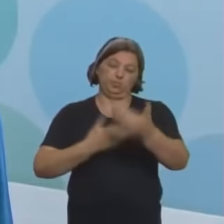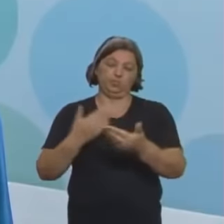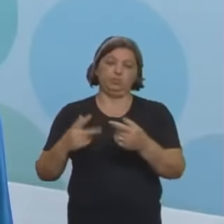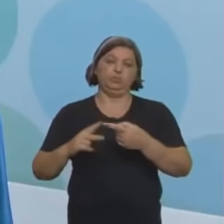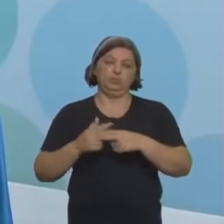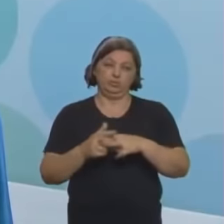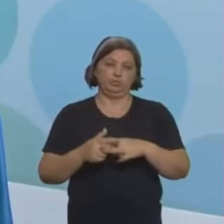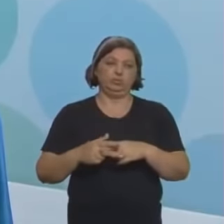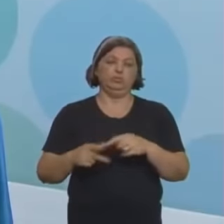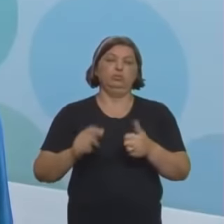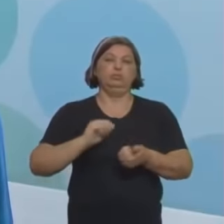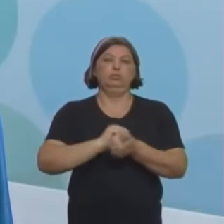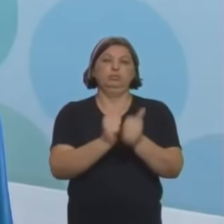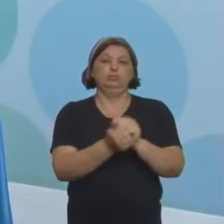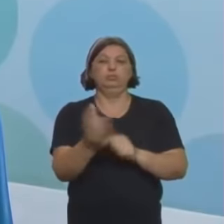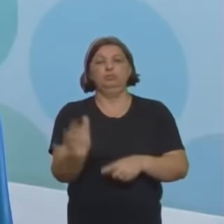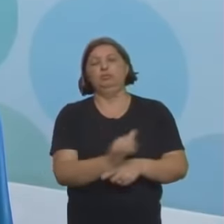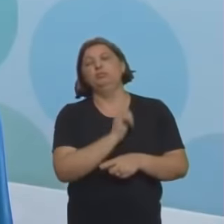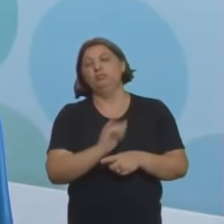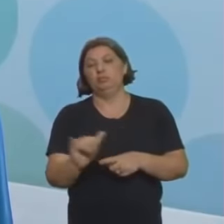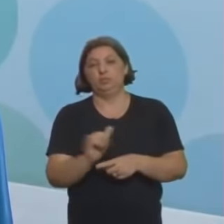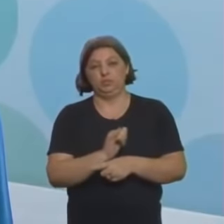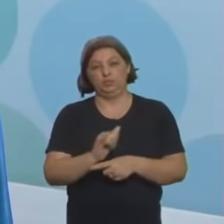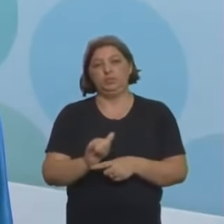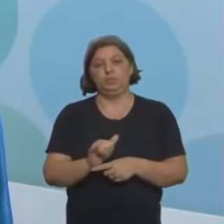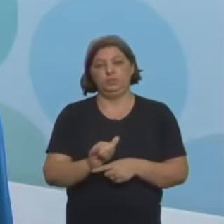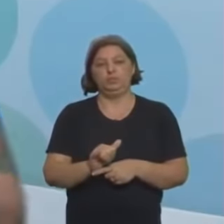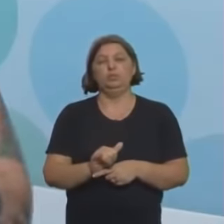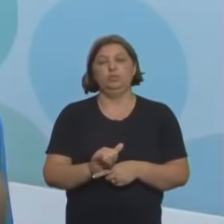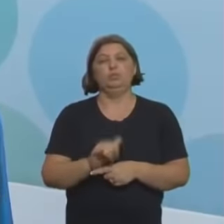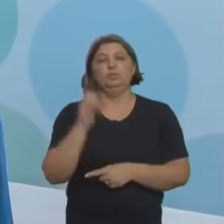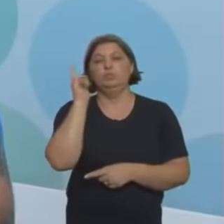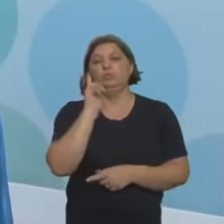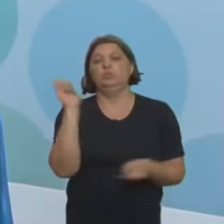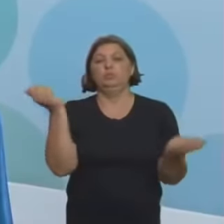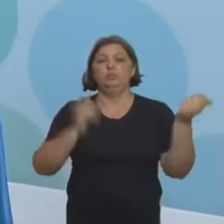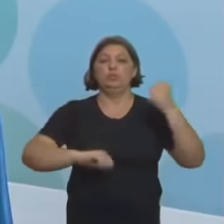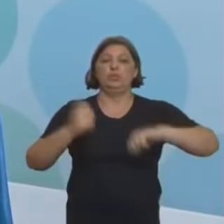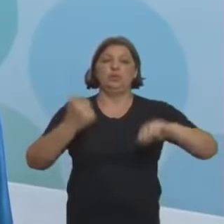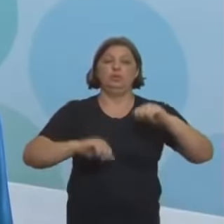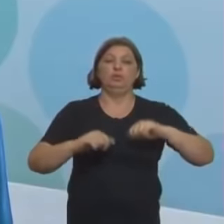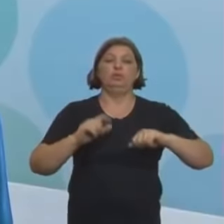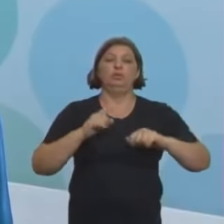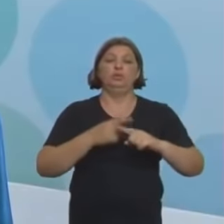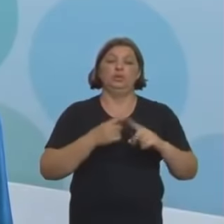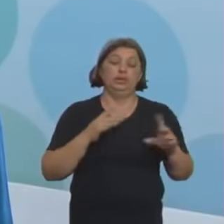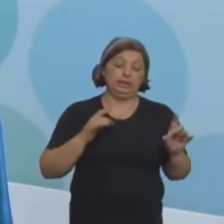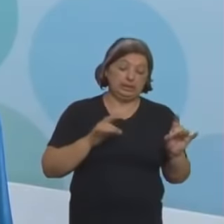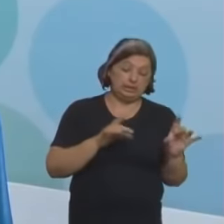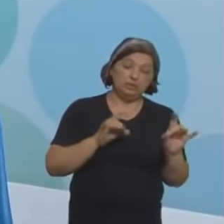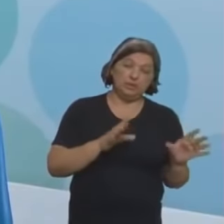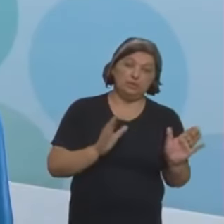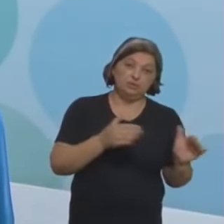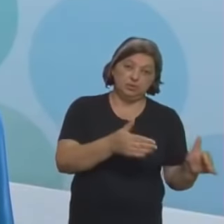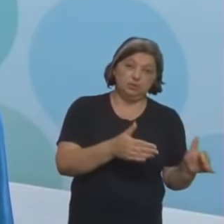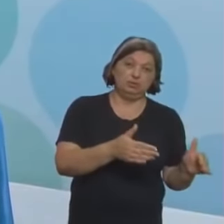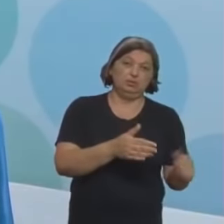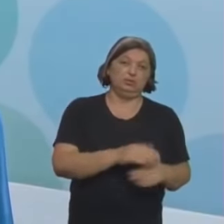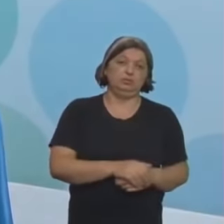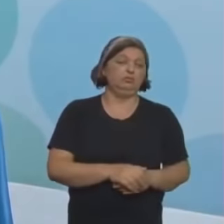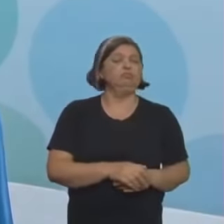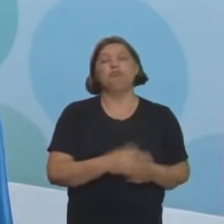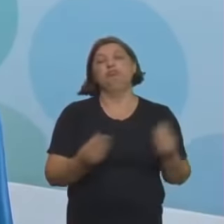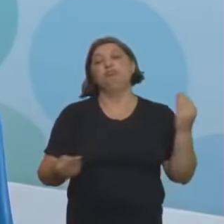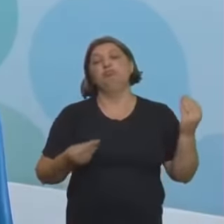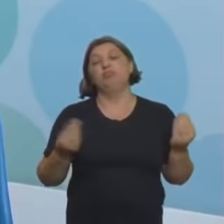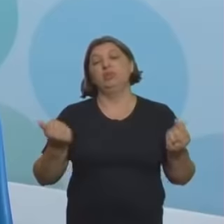técnicas mais aprimoradas para lidar com essa avaliação que ela é tão específica, né? Não tem como você avaliar algo